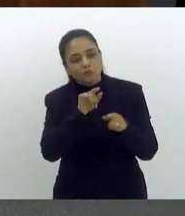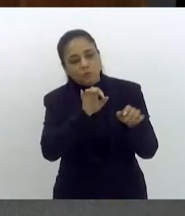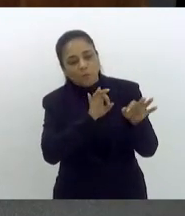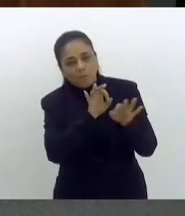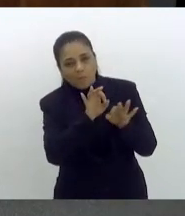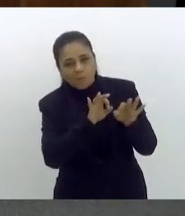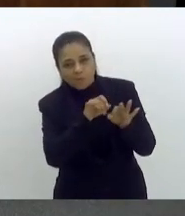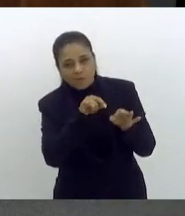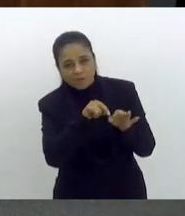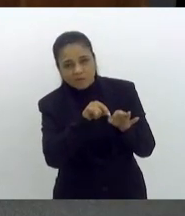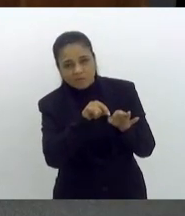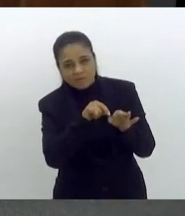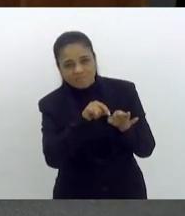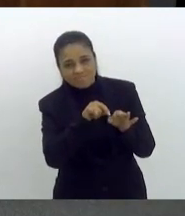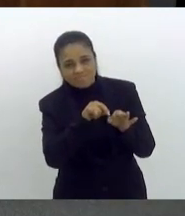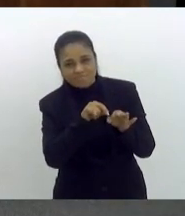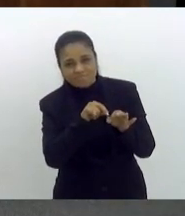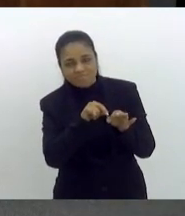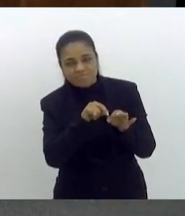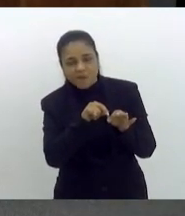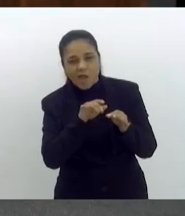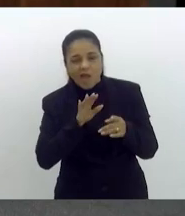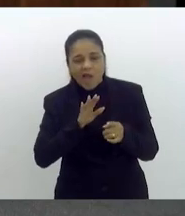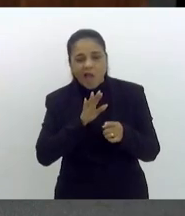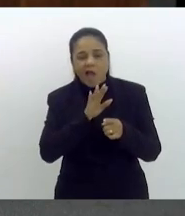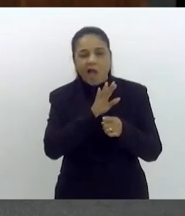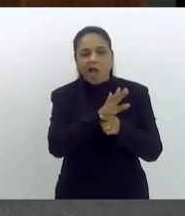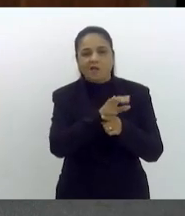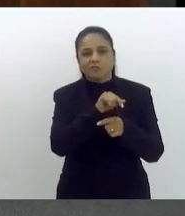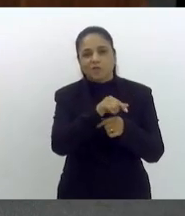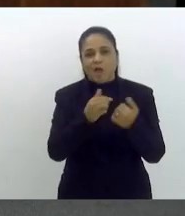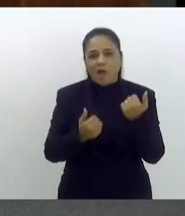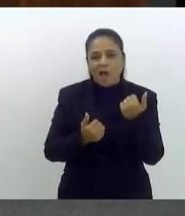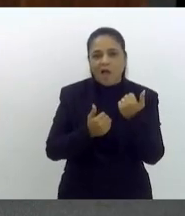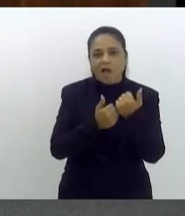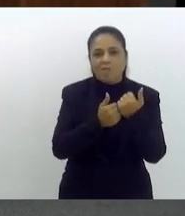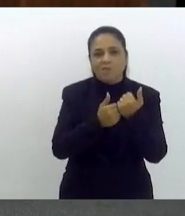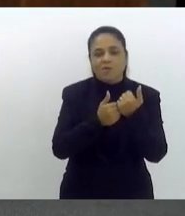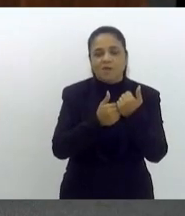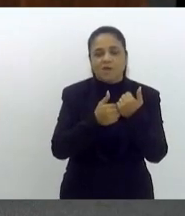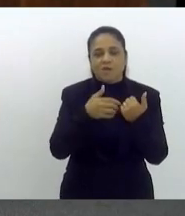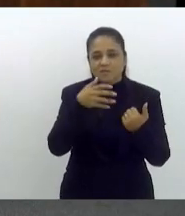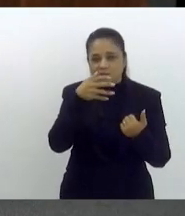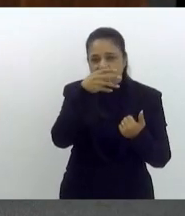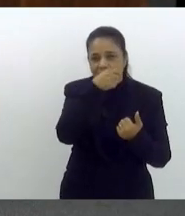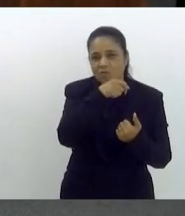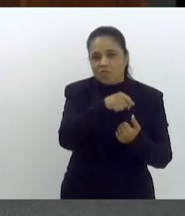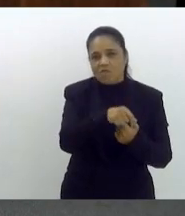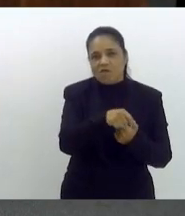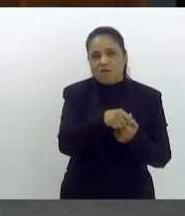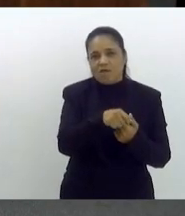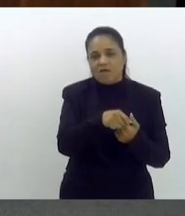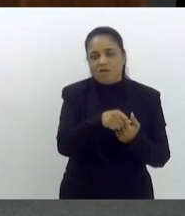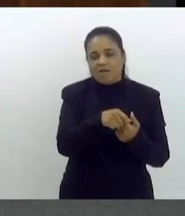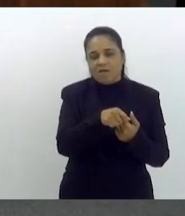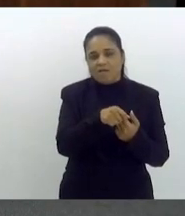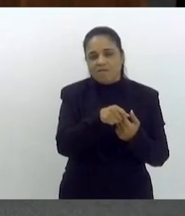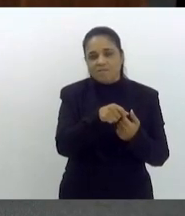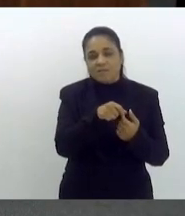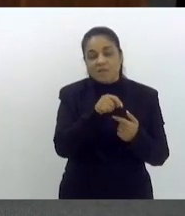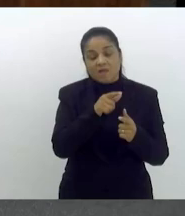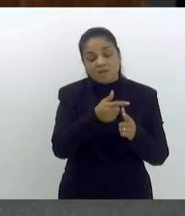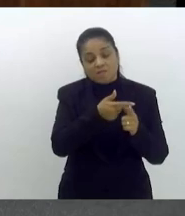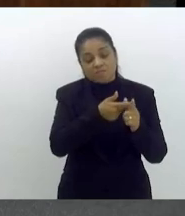que pudessem recuperá-los ao invés de falar daqueles dependentes químicos